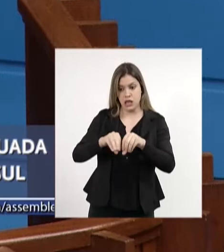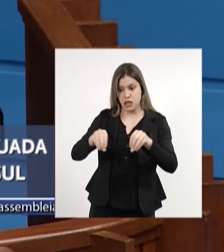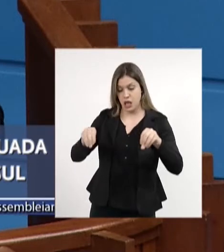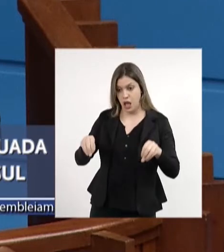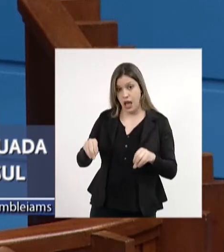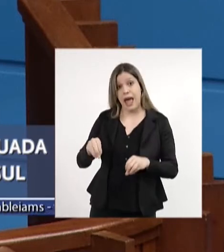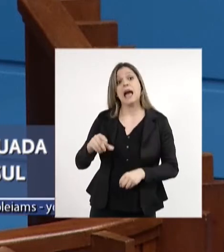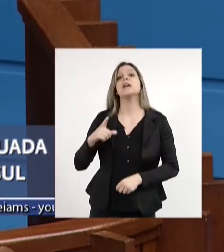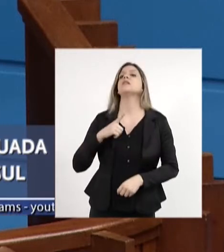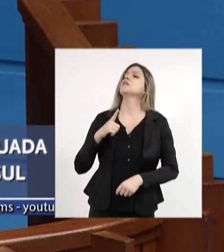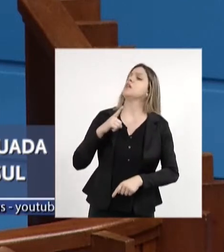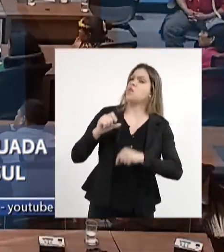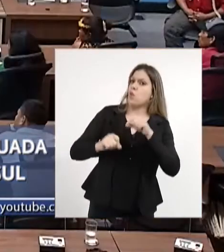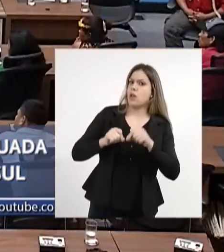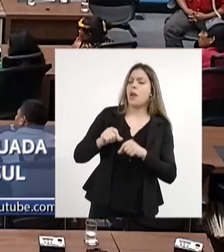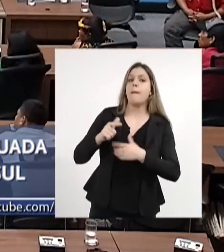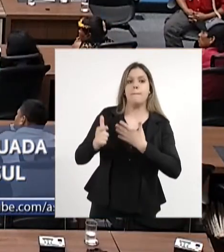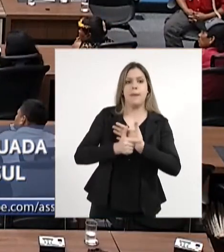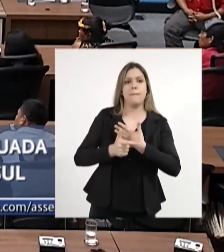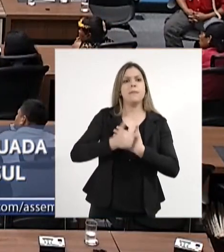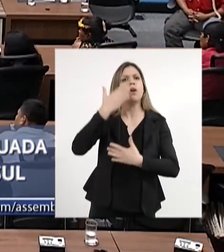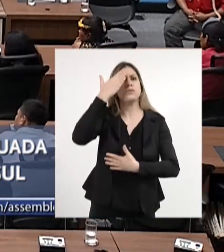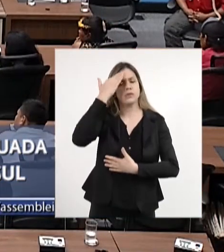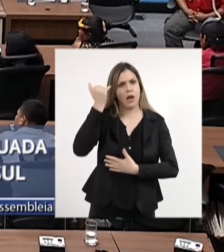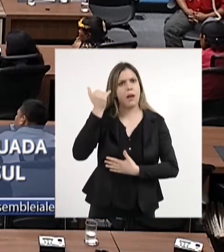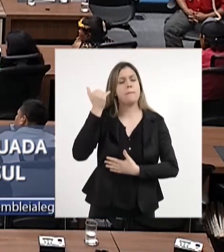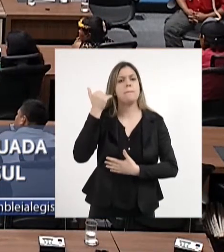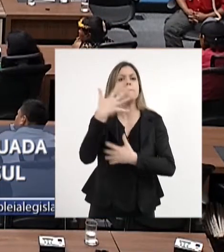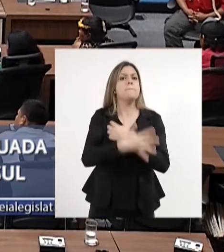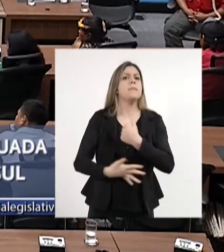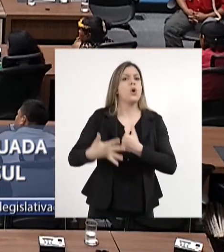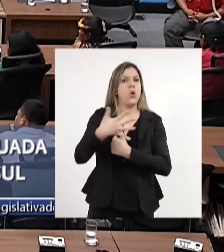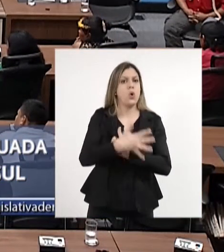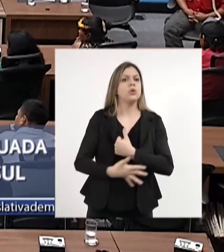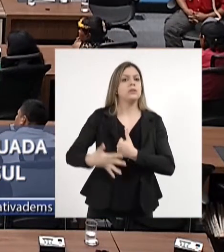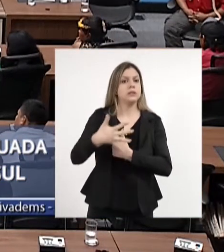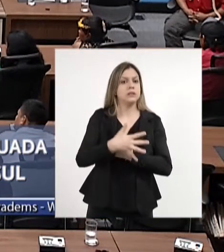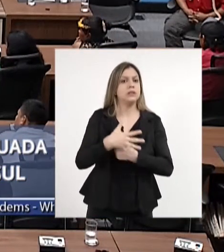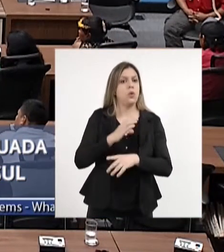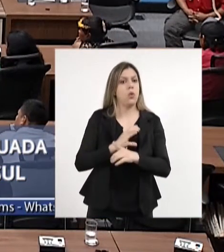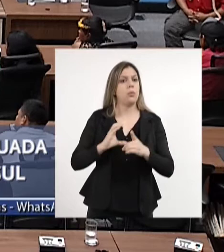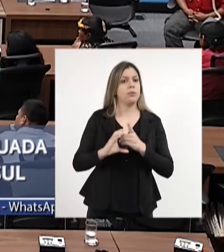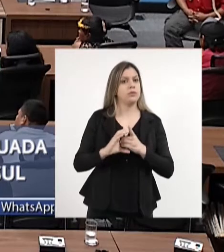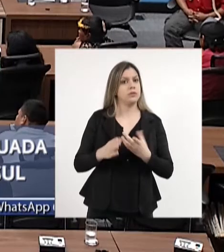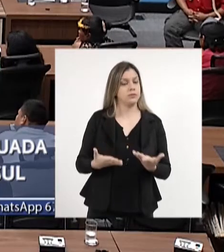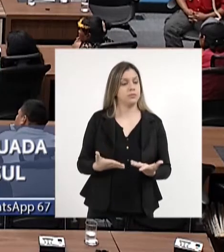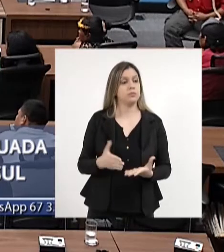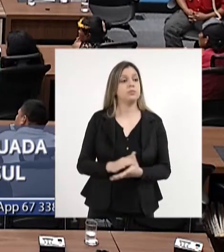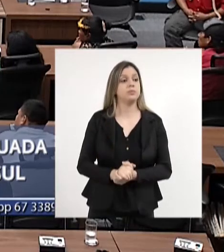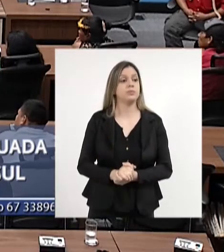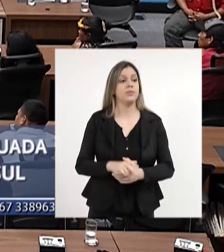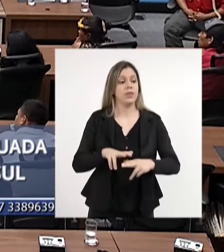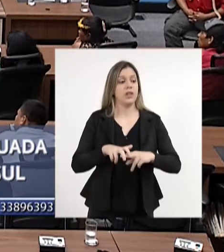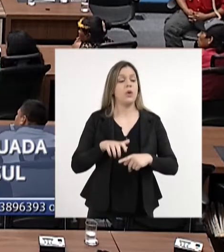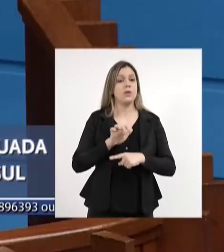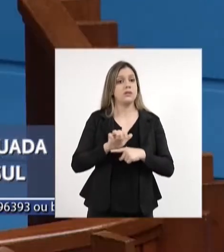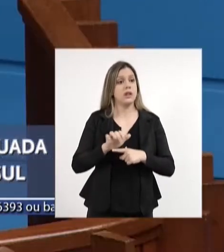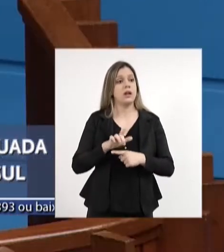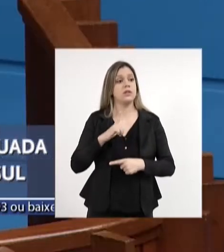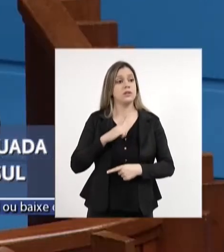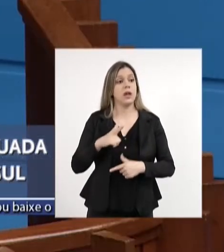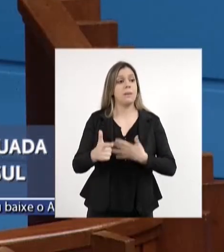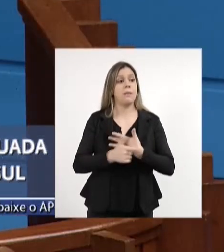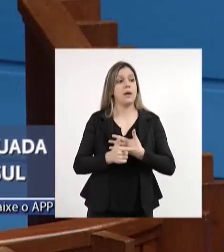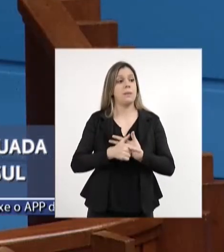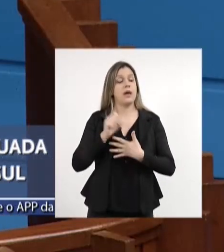o seu papel em proteger essas comunidades. Então, por isso, o Estado, ele tem o papel